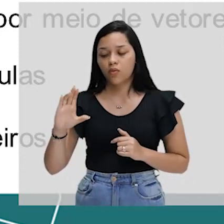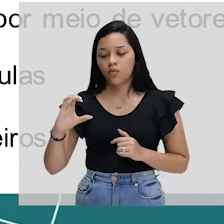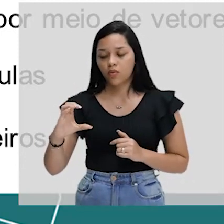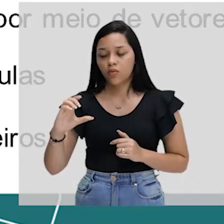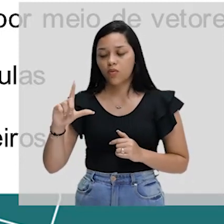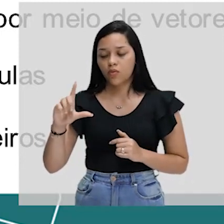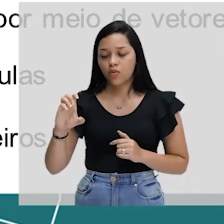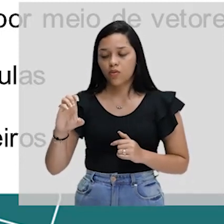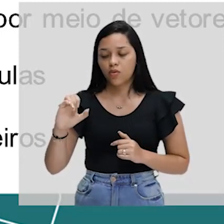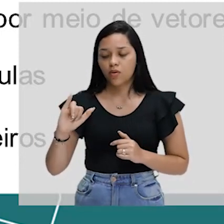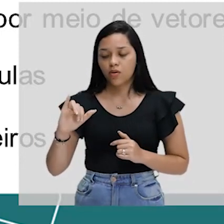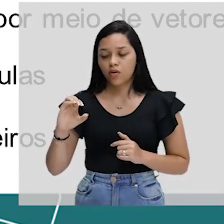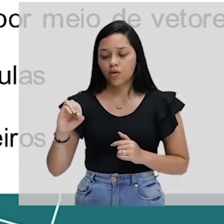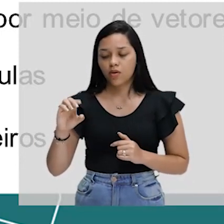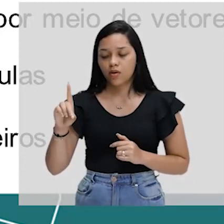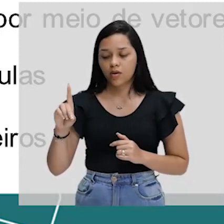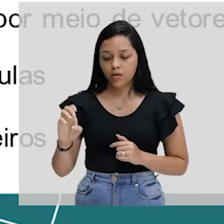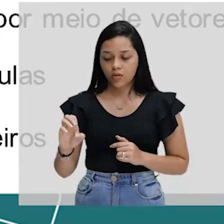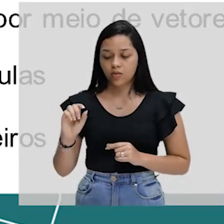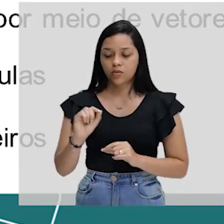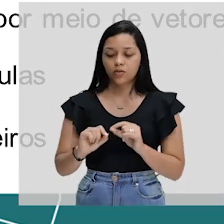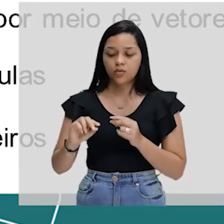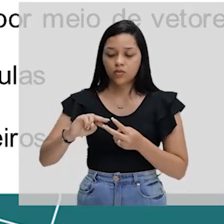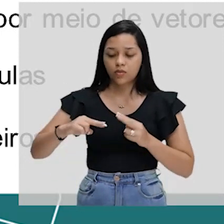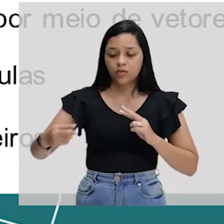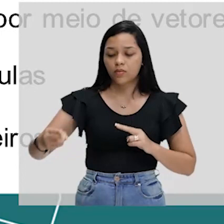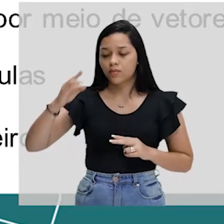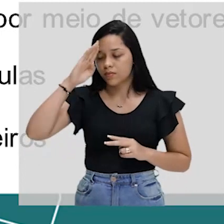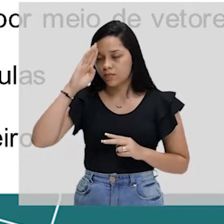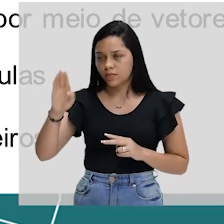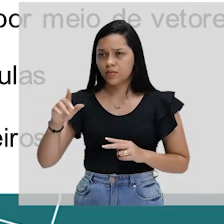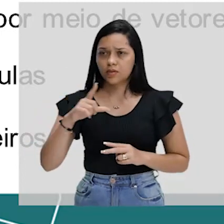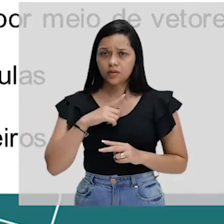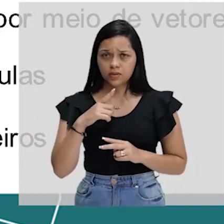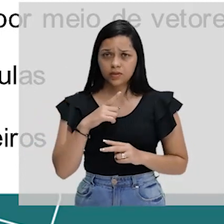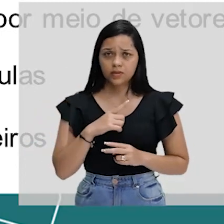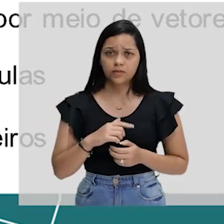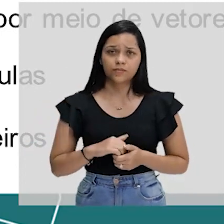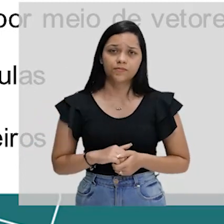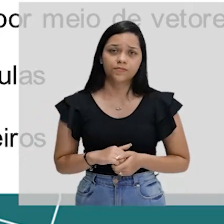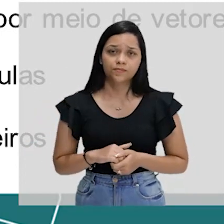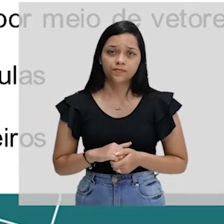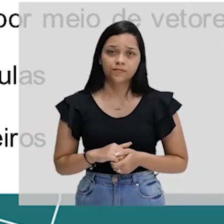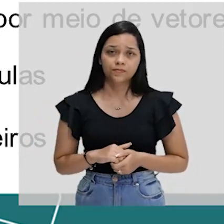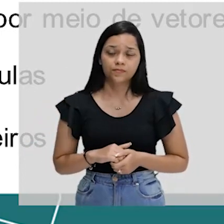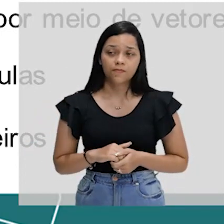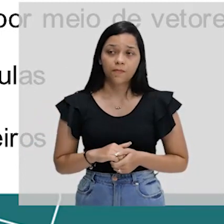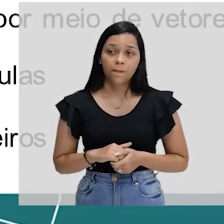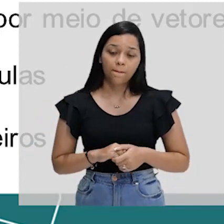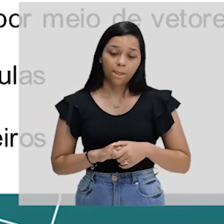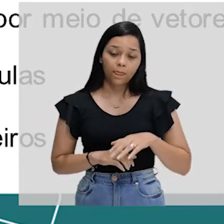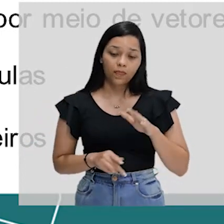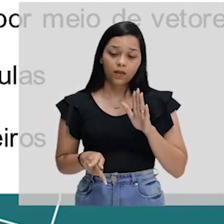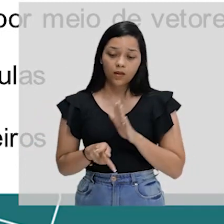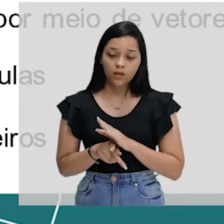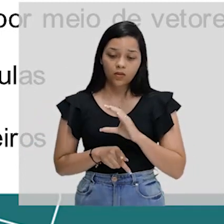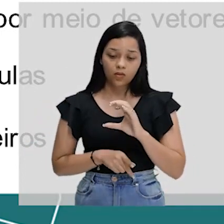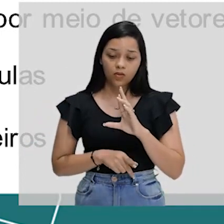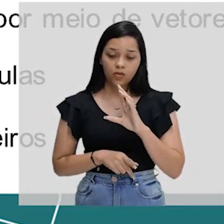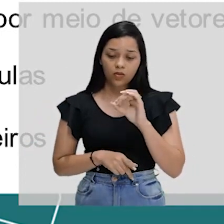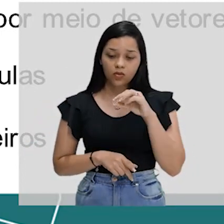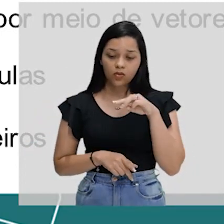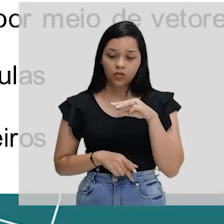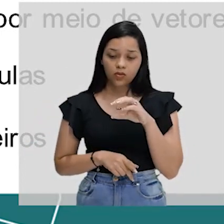seu DNA principal, que é uma molécula enorme de DNA circular. Esse é o seu cromossomo